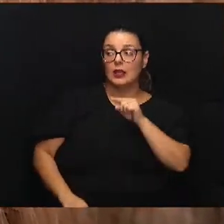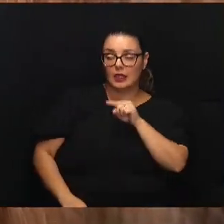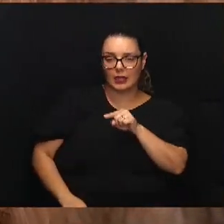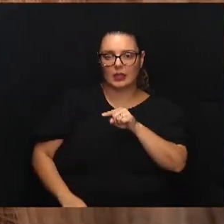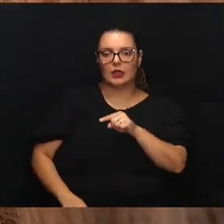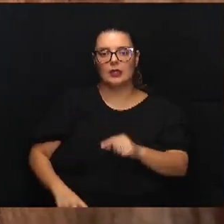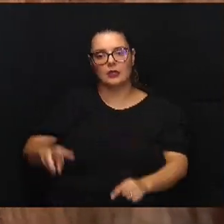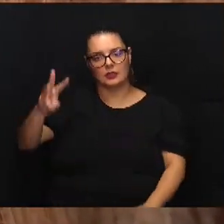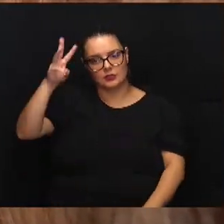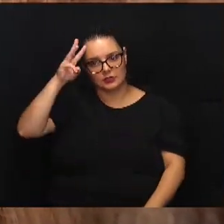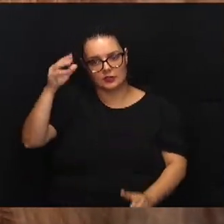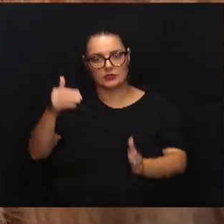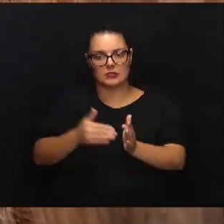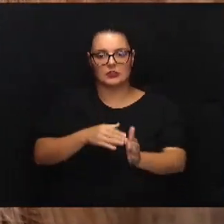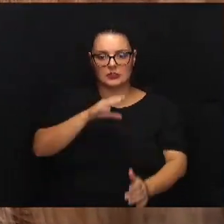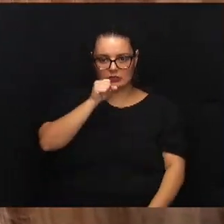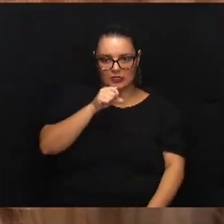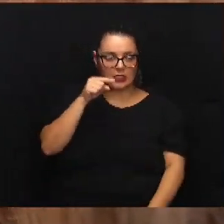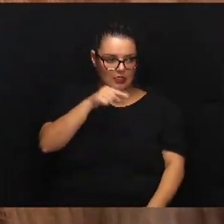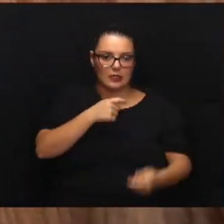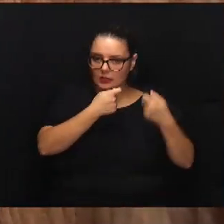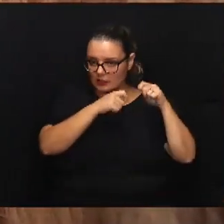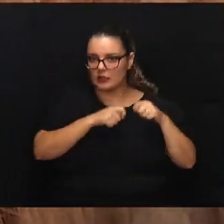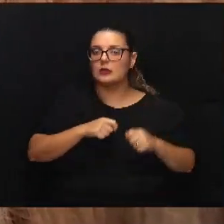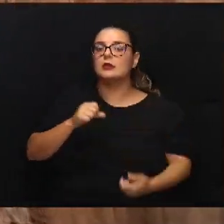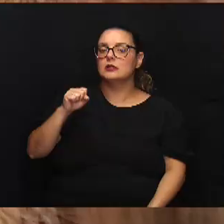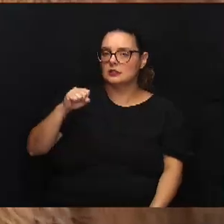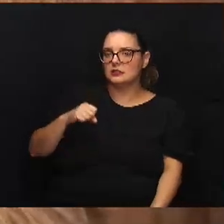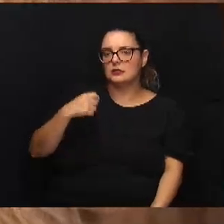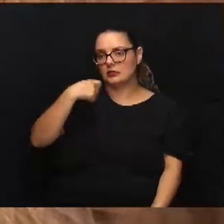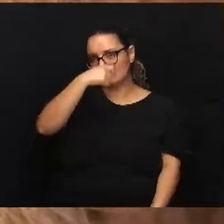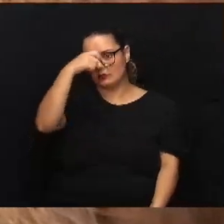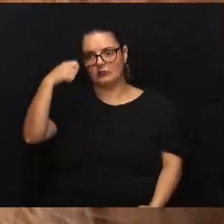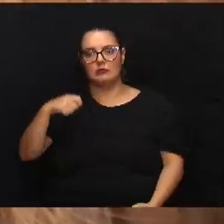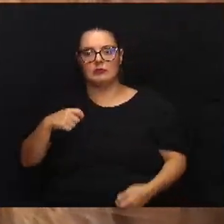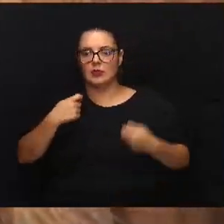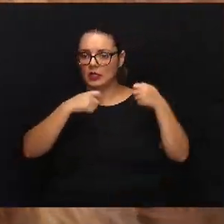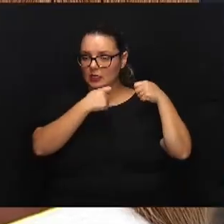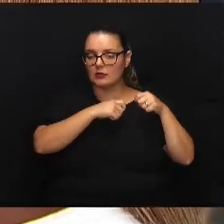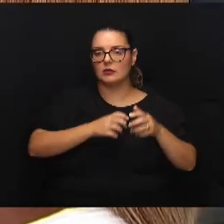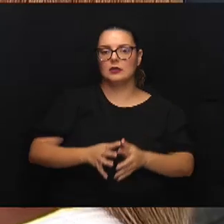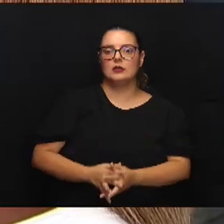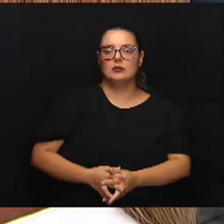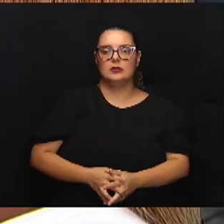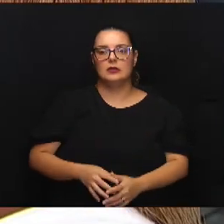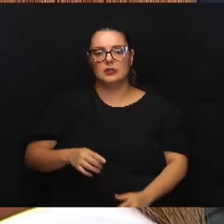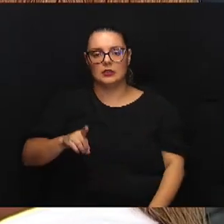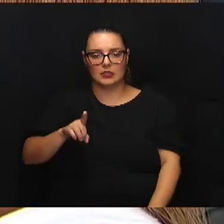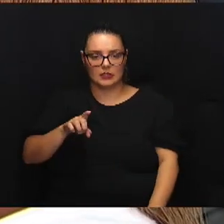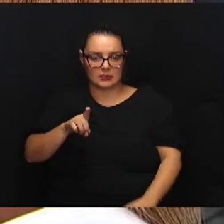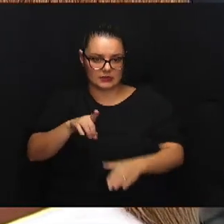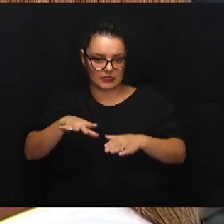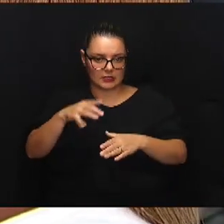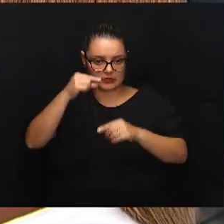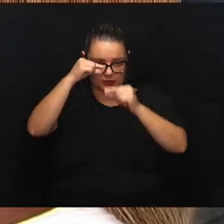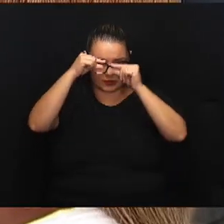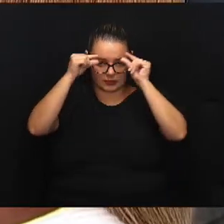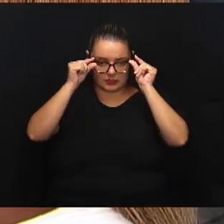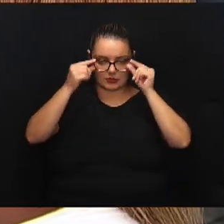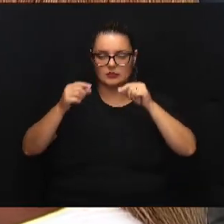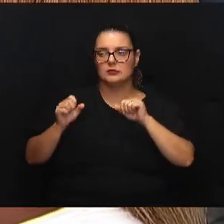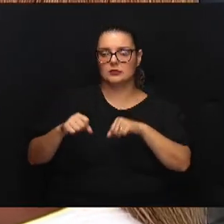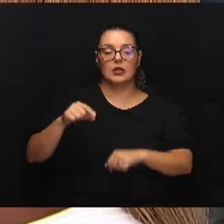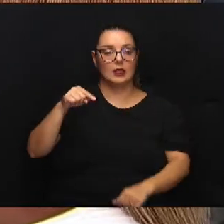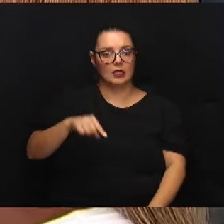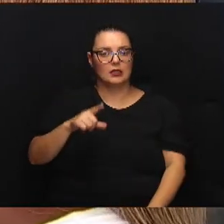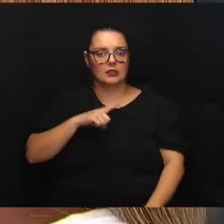de terça a sábado. Lá você era cabeleireira? Era cabeleireira, maquiadora, né? Tá. E designer de sobrancelha. Aqui eu consigo